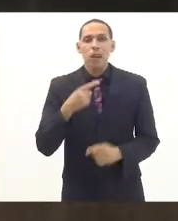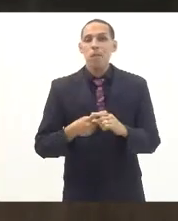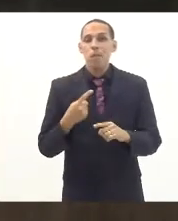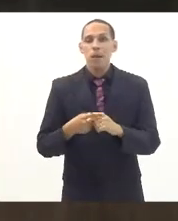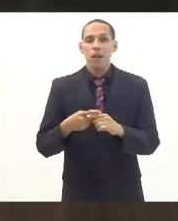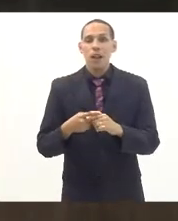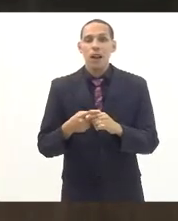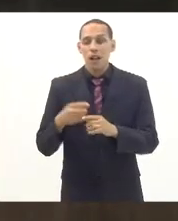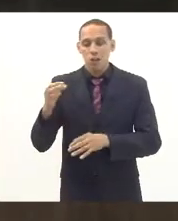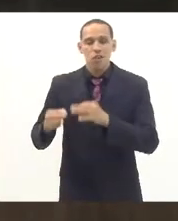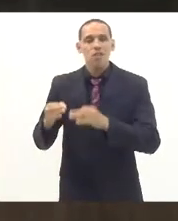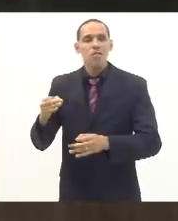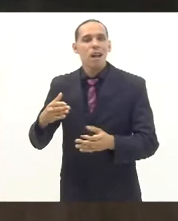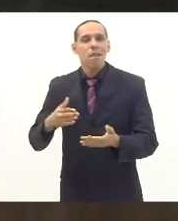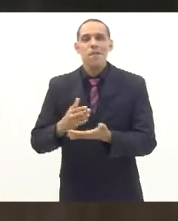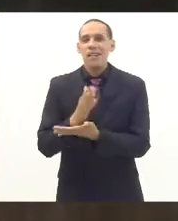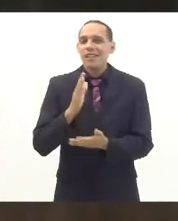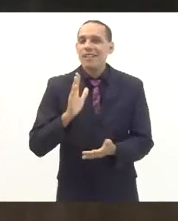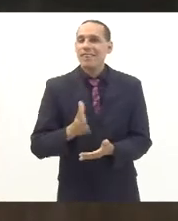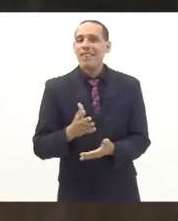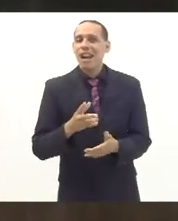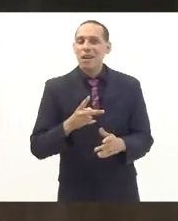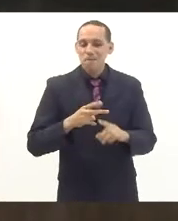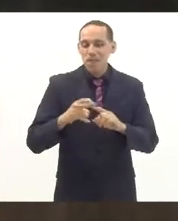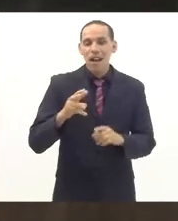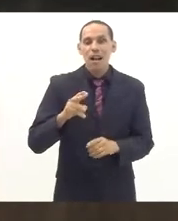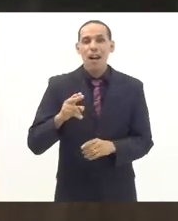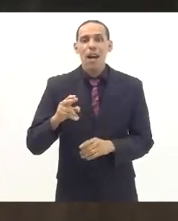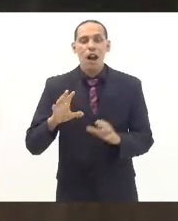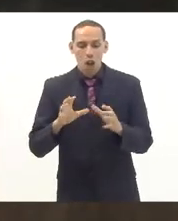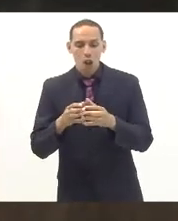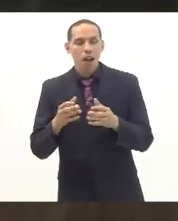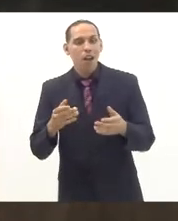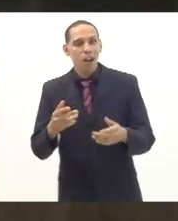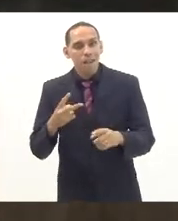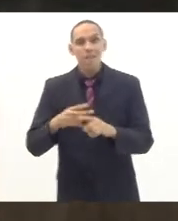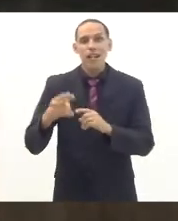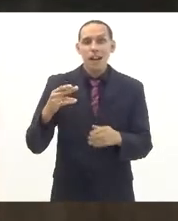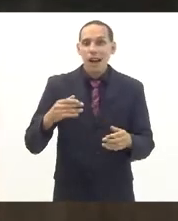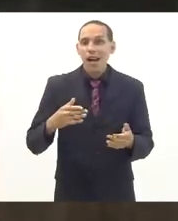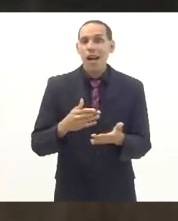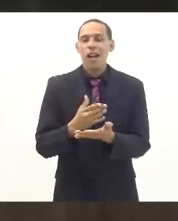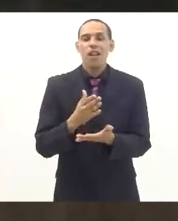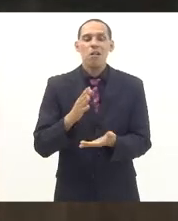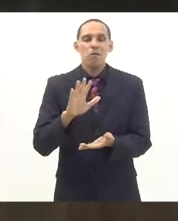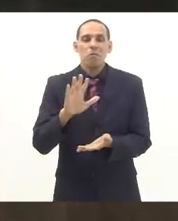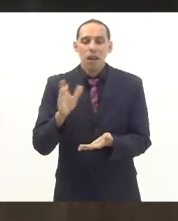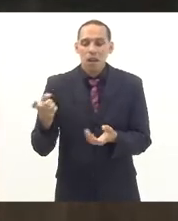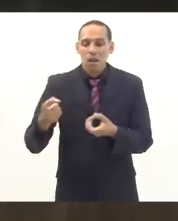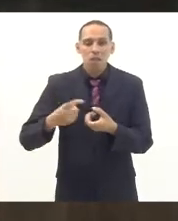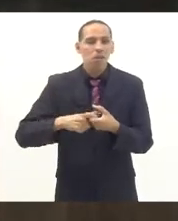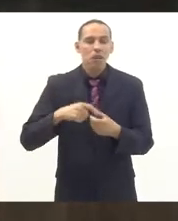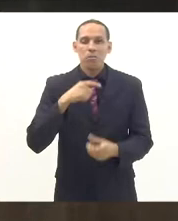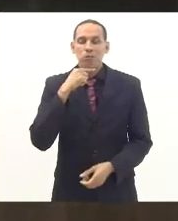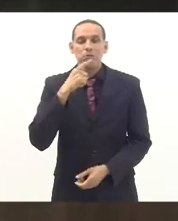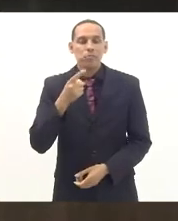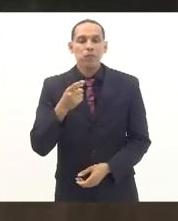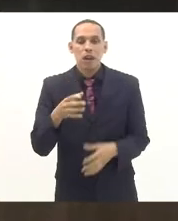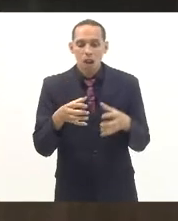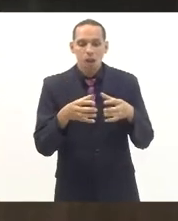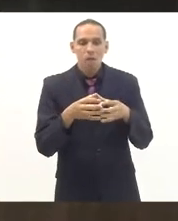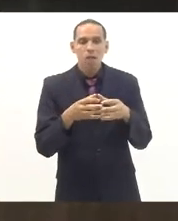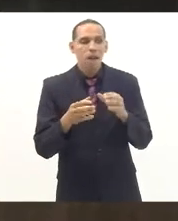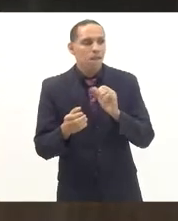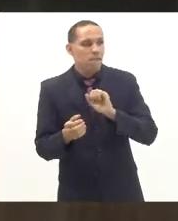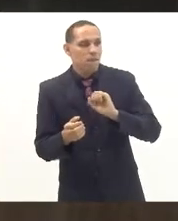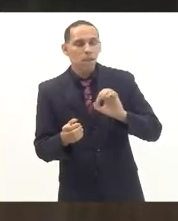ganharam na justiça e muitas vezes ganhou na justiça e ganhou do Conselho e não voltam para a instituição então é um batalhão fora